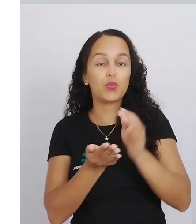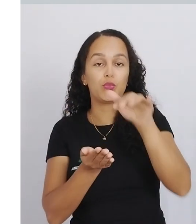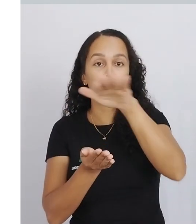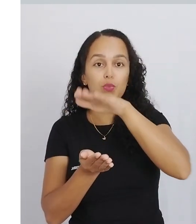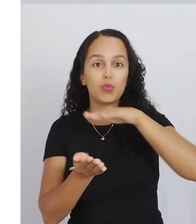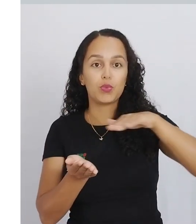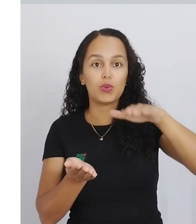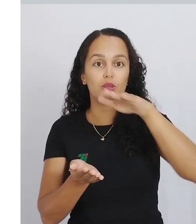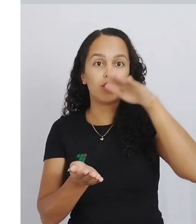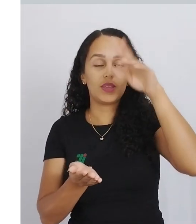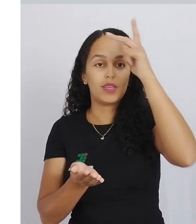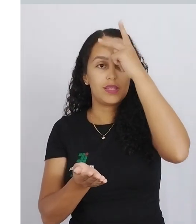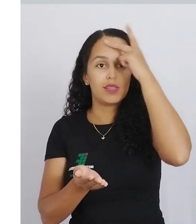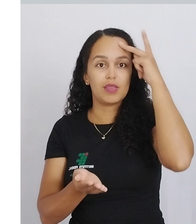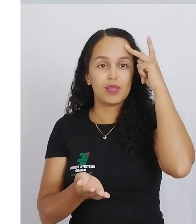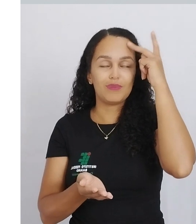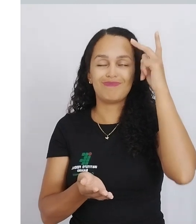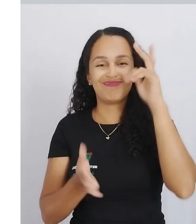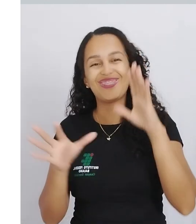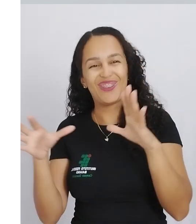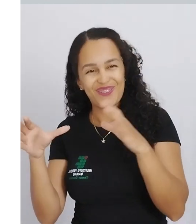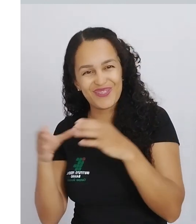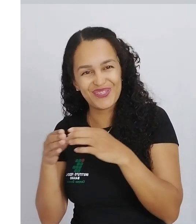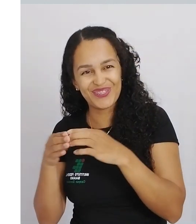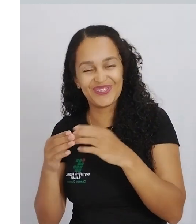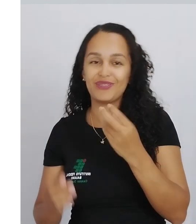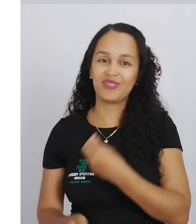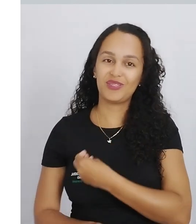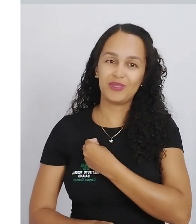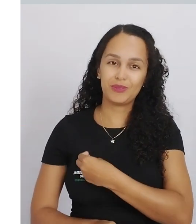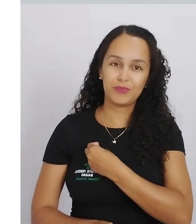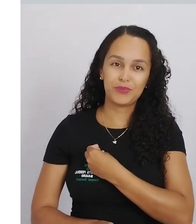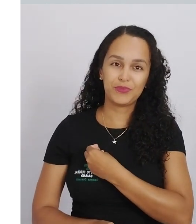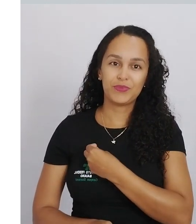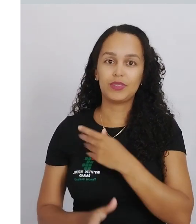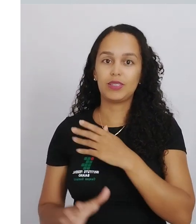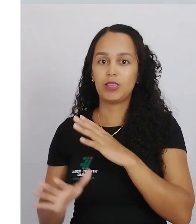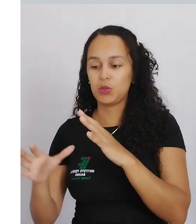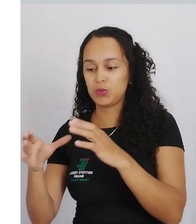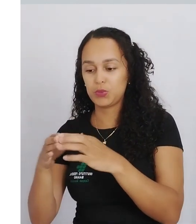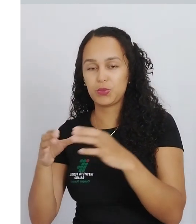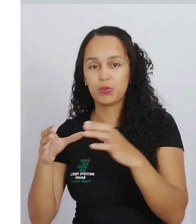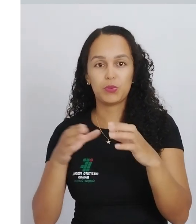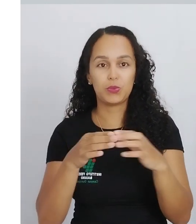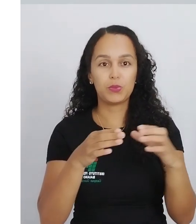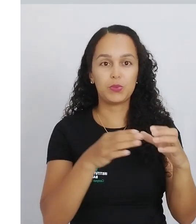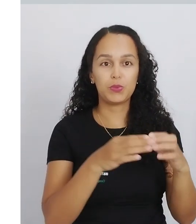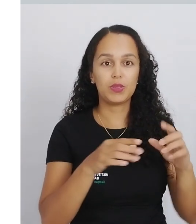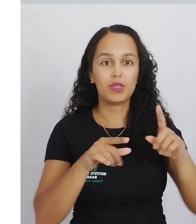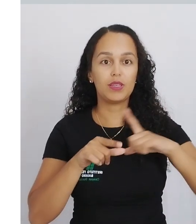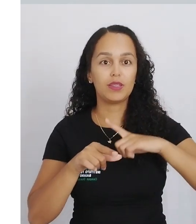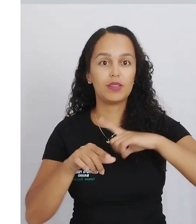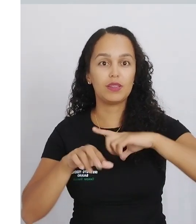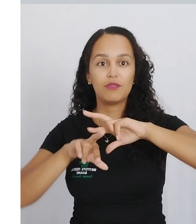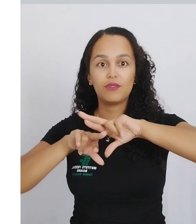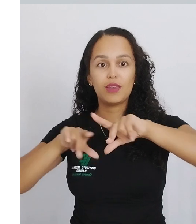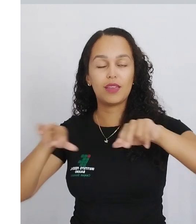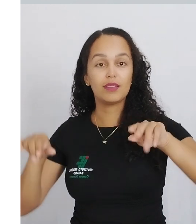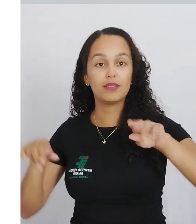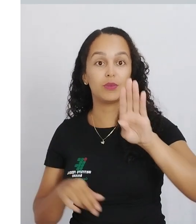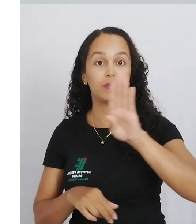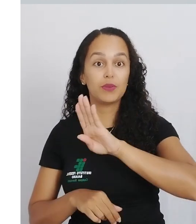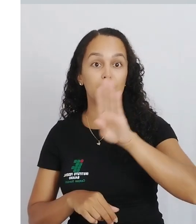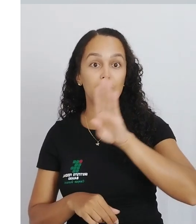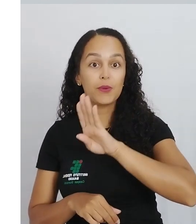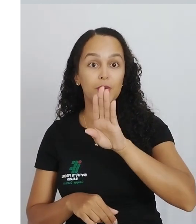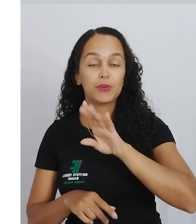vivos. Essas unidades, elas são formadas, né, tanto por recursos biológicos, quanto também por